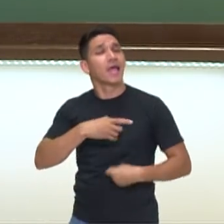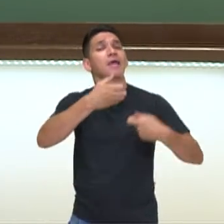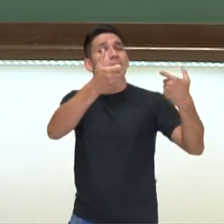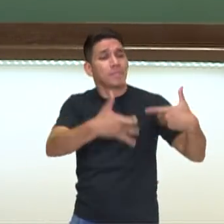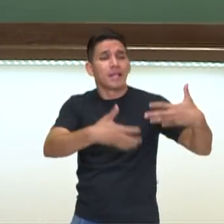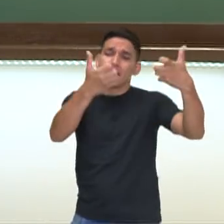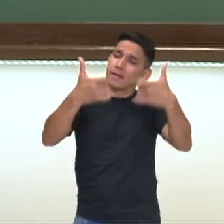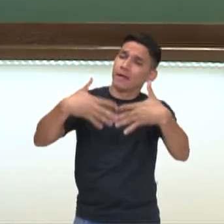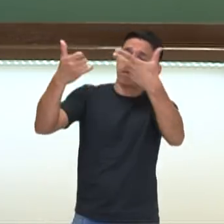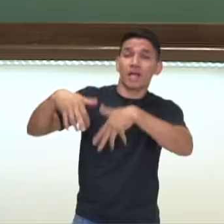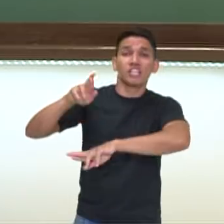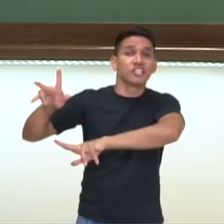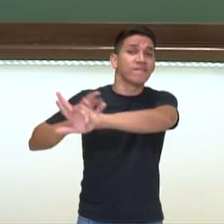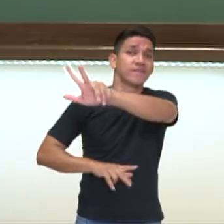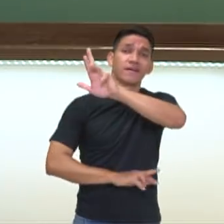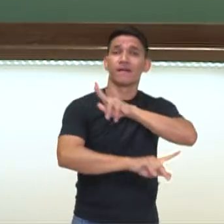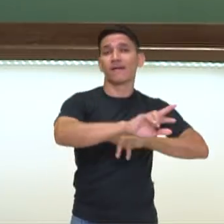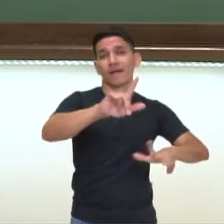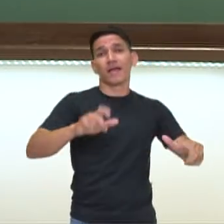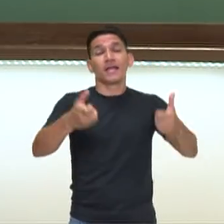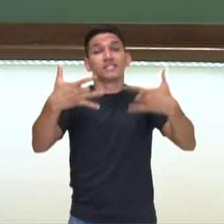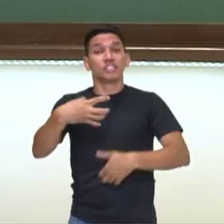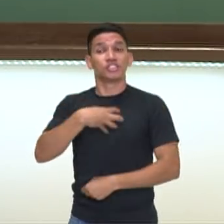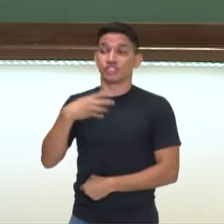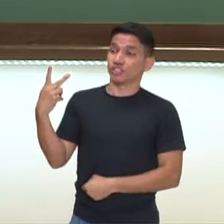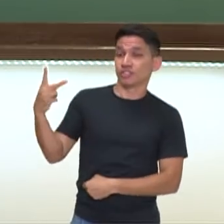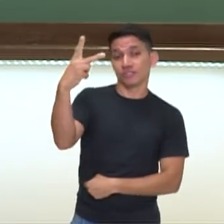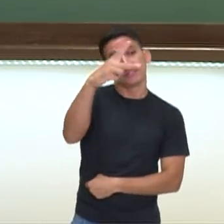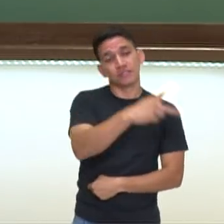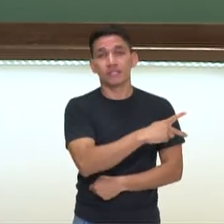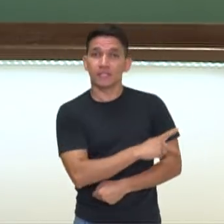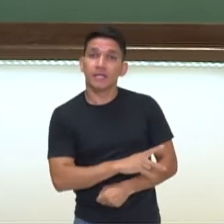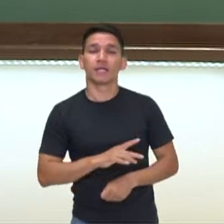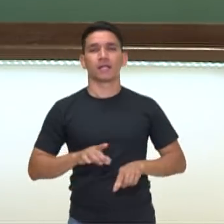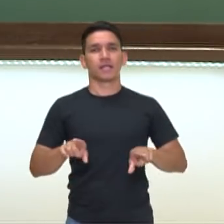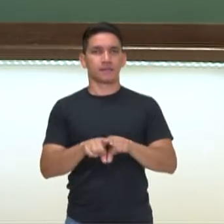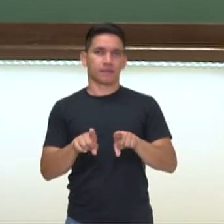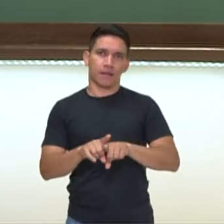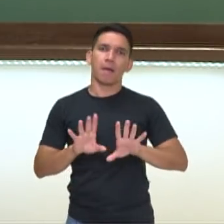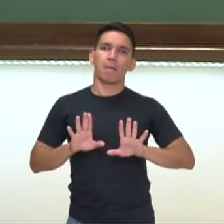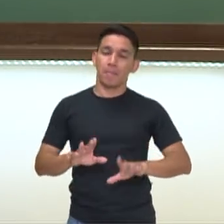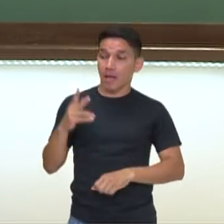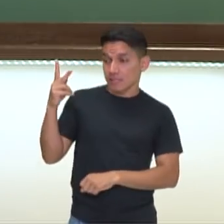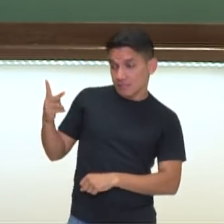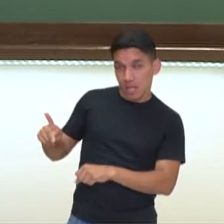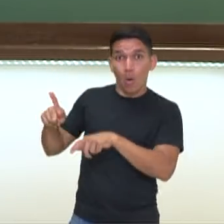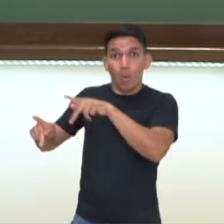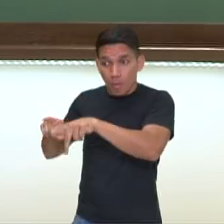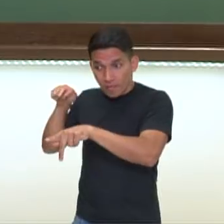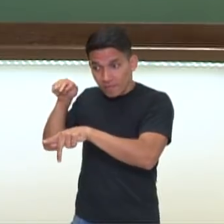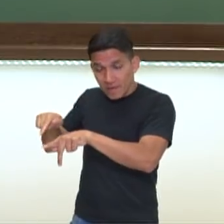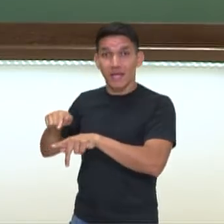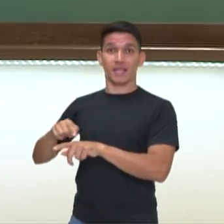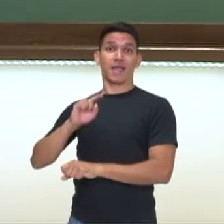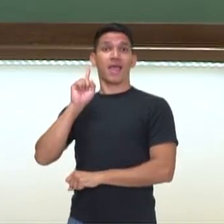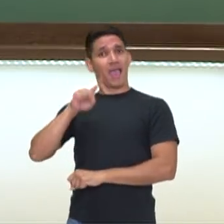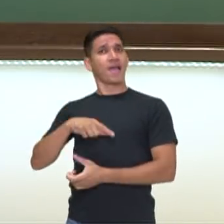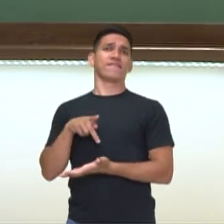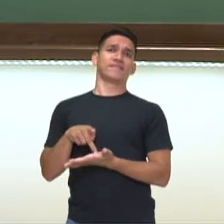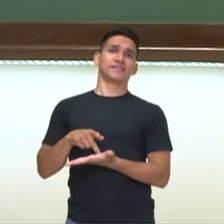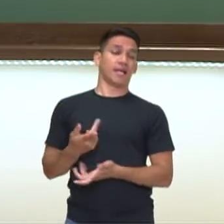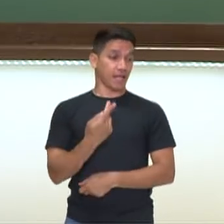E embora sejam diferentes umas das outras, para aquele povo, para aquela cultura, aquilo é uma